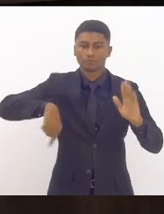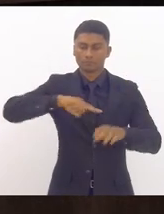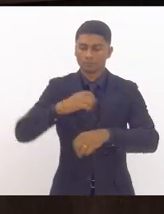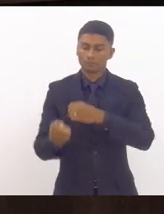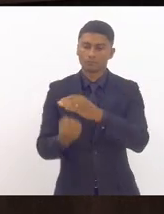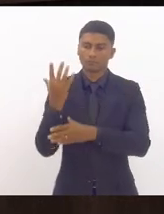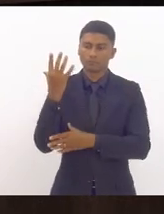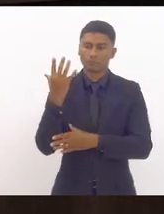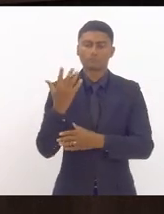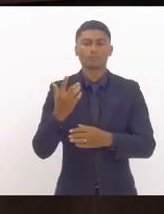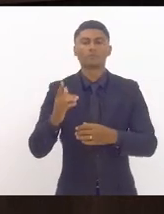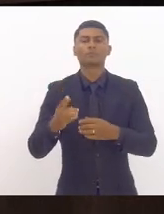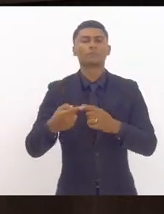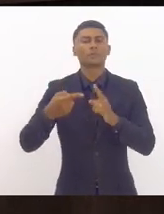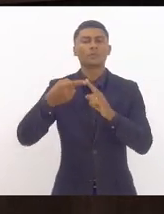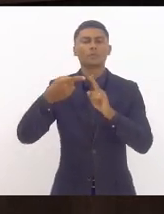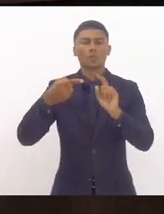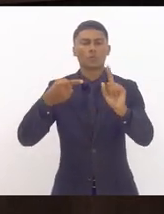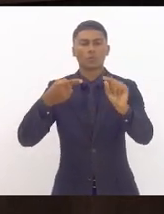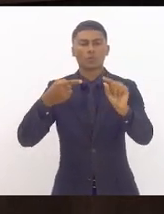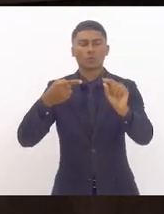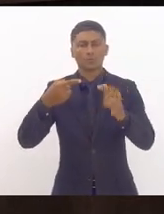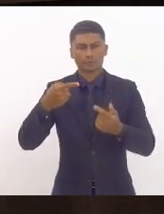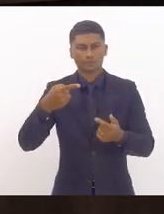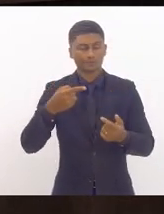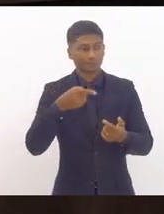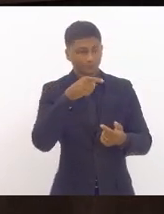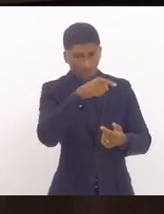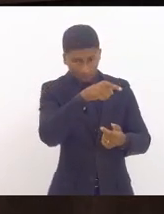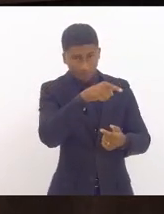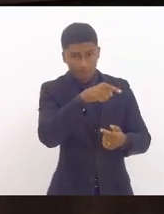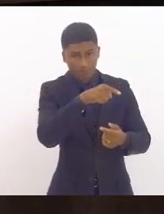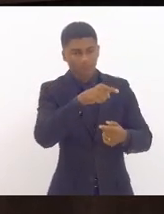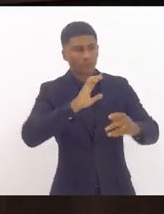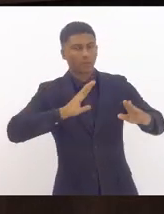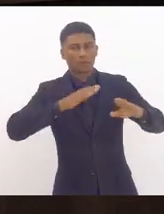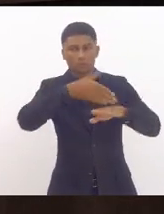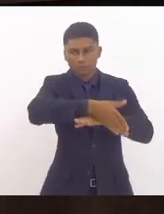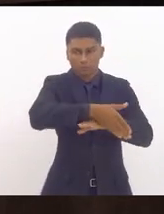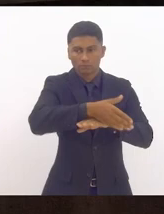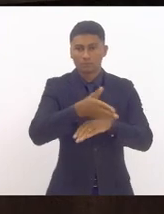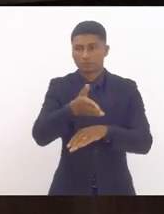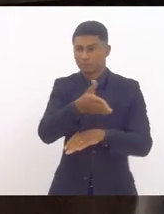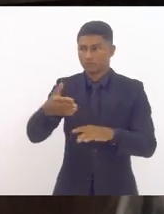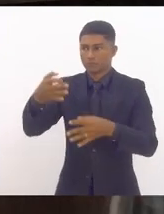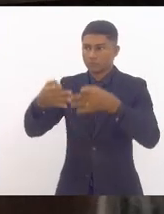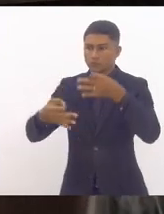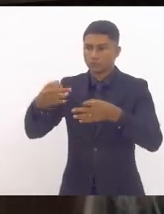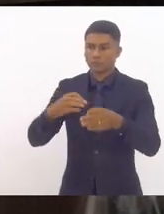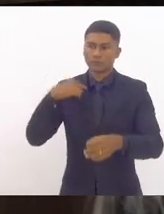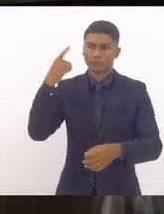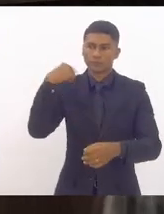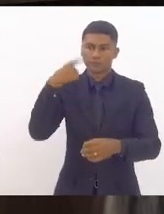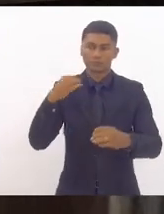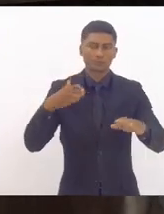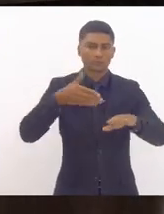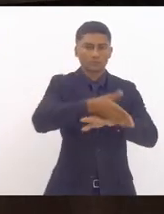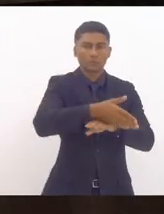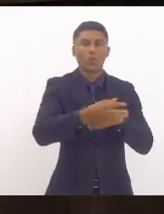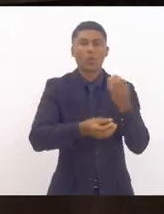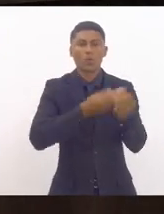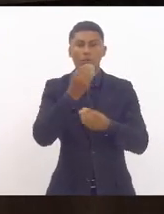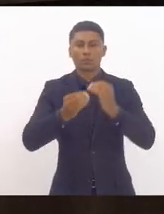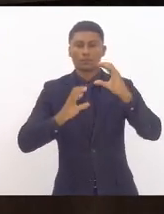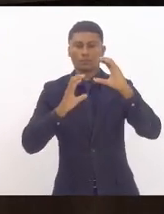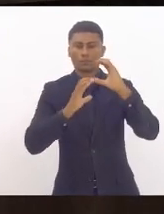primeira, definindo que o mecanismo de ingresso para os residentes jurídicos será por meio de concurso